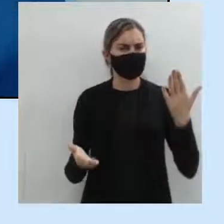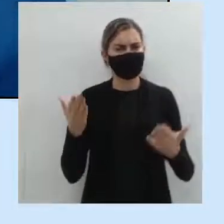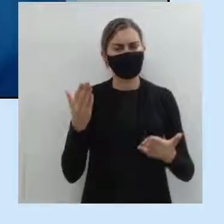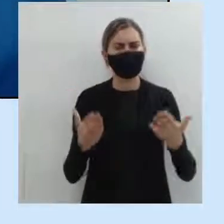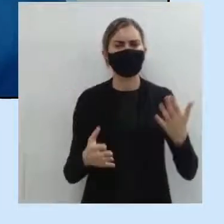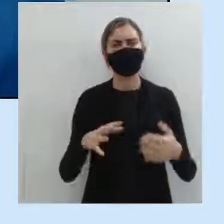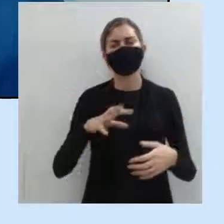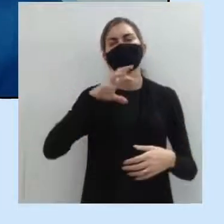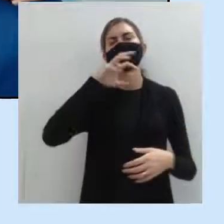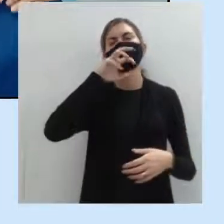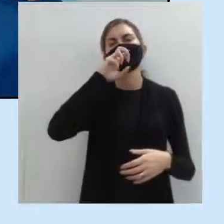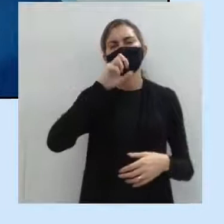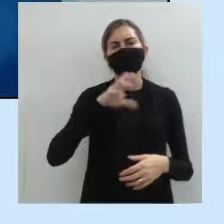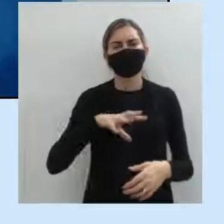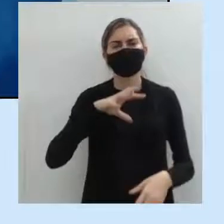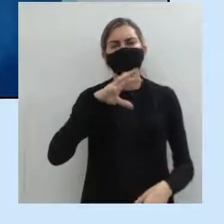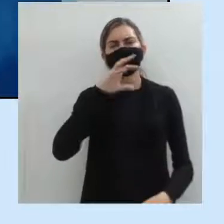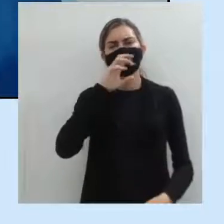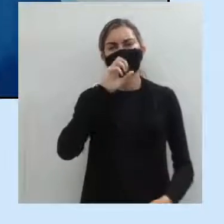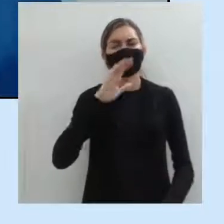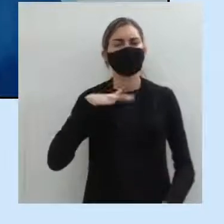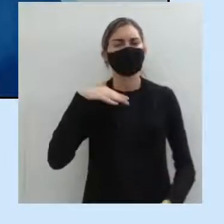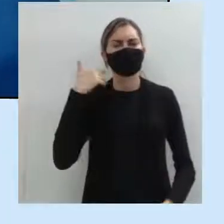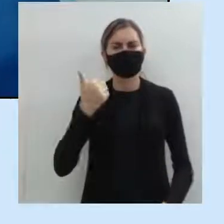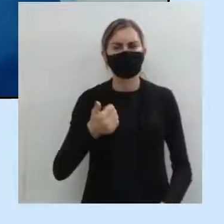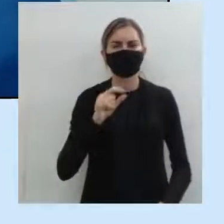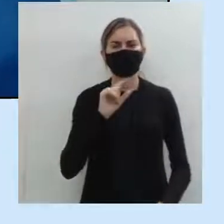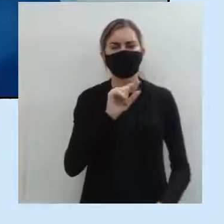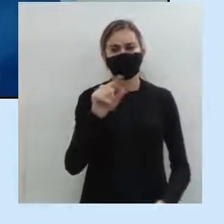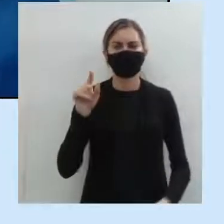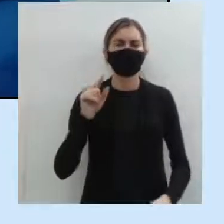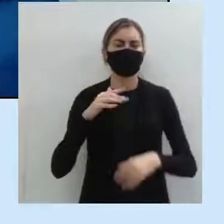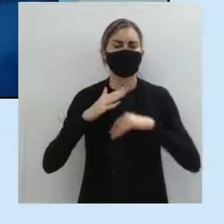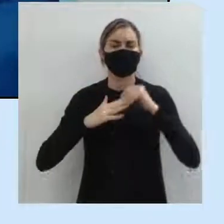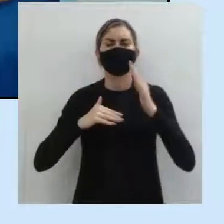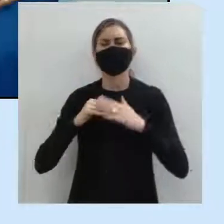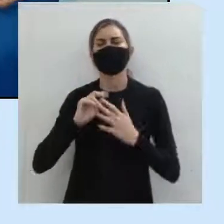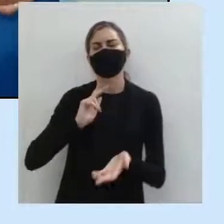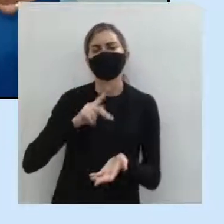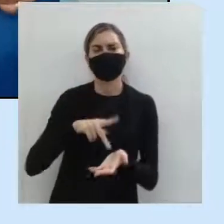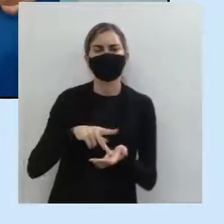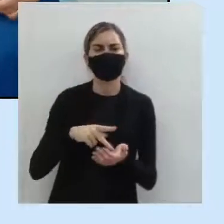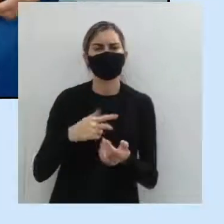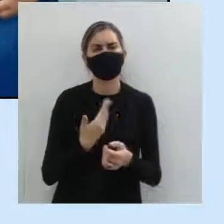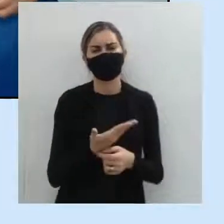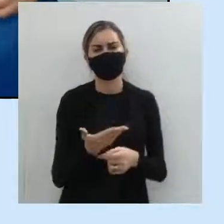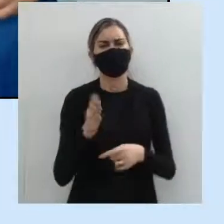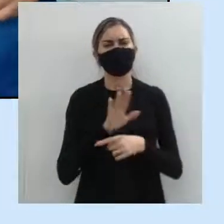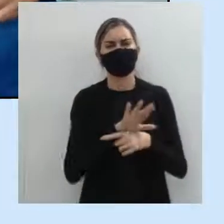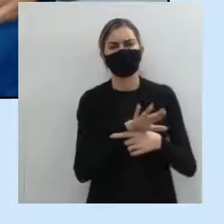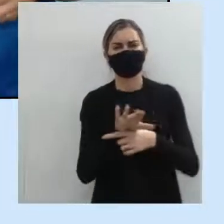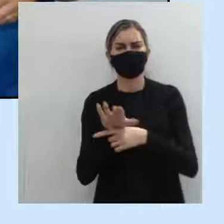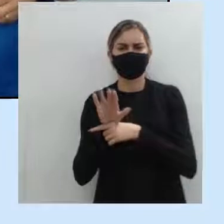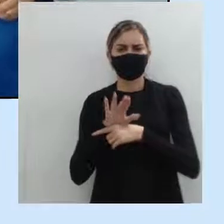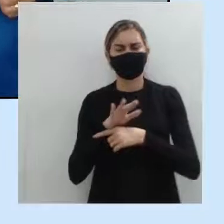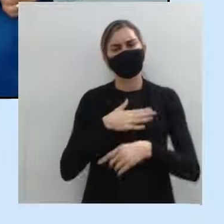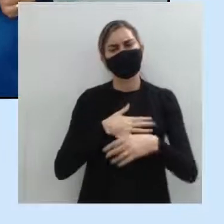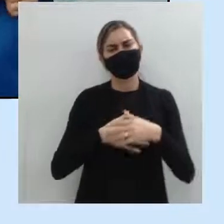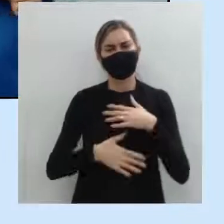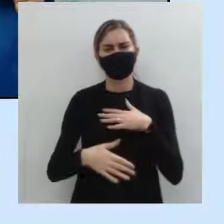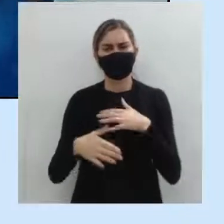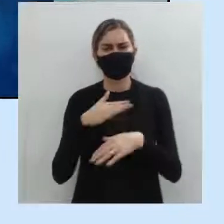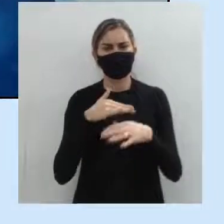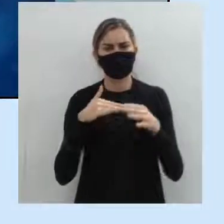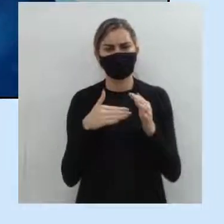da oxigenação, vai respirar melhor, enfim, vai ser uma prática realmente que vai te ajudar no corpo como